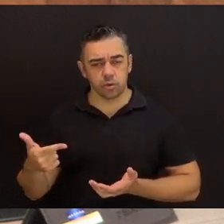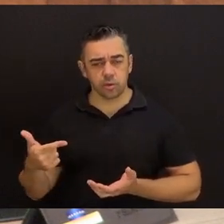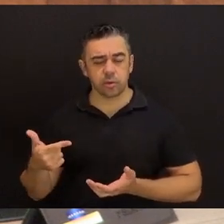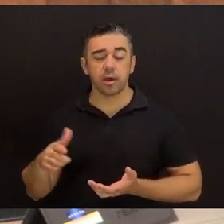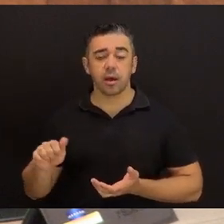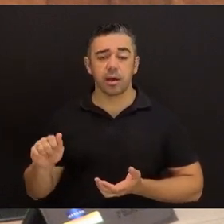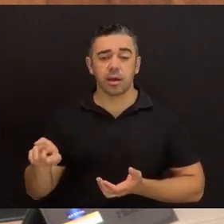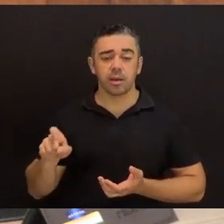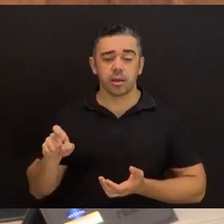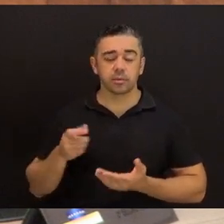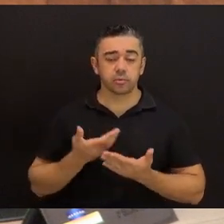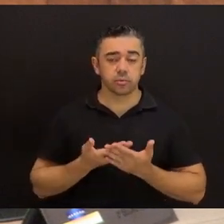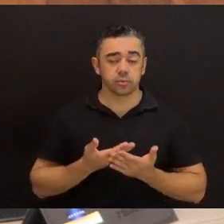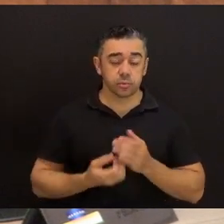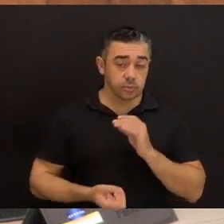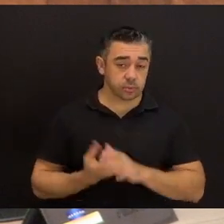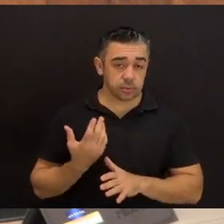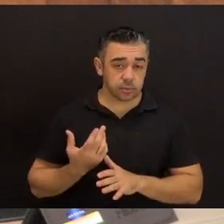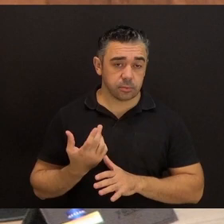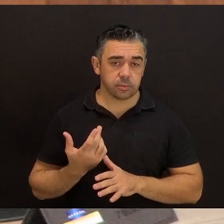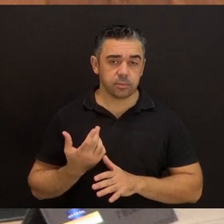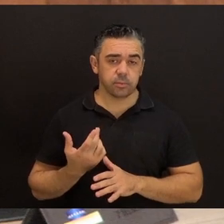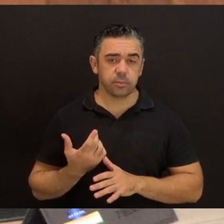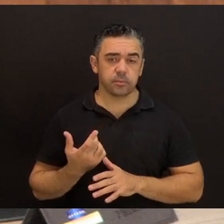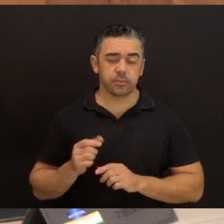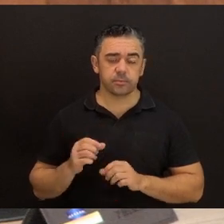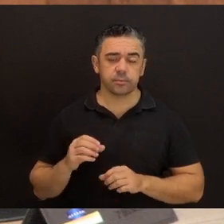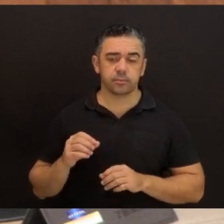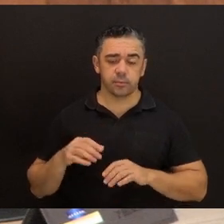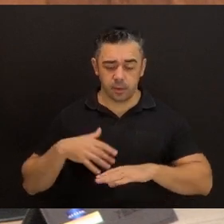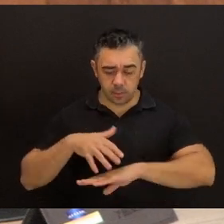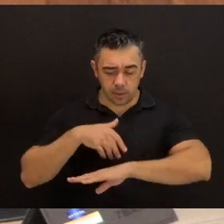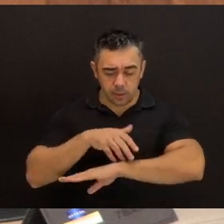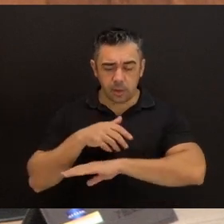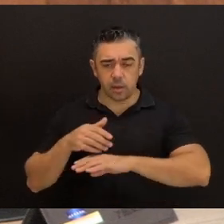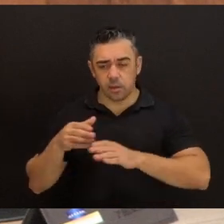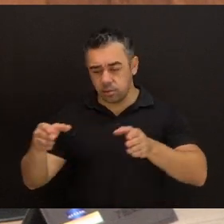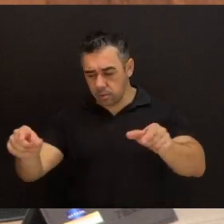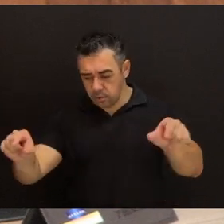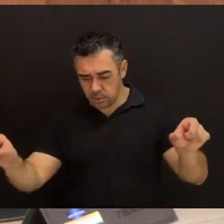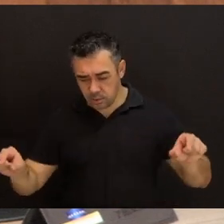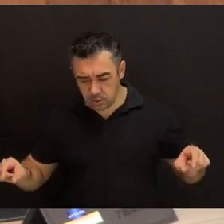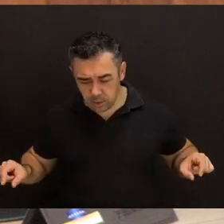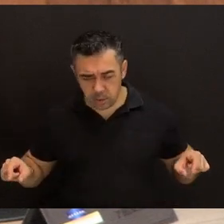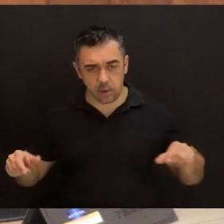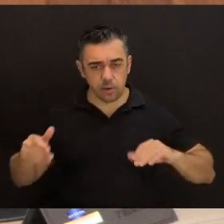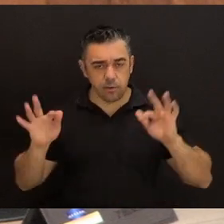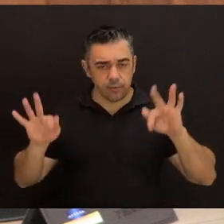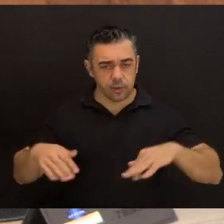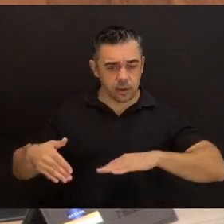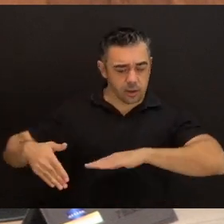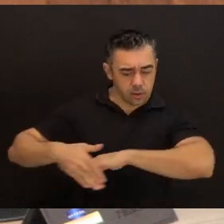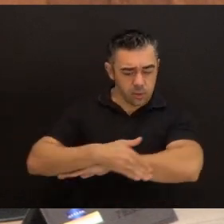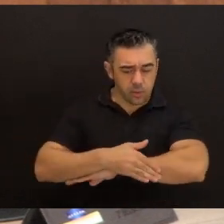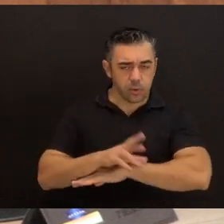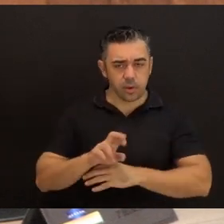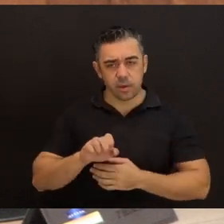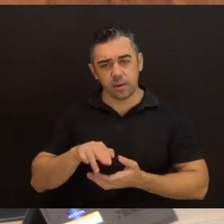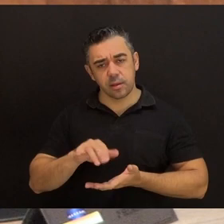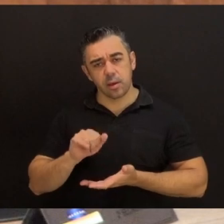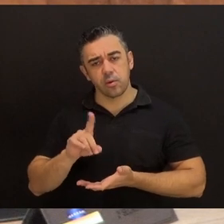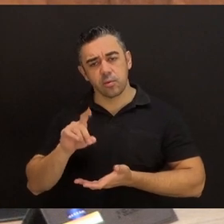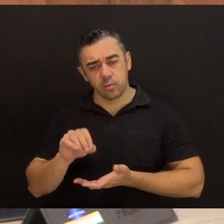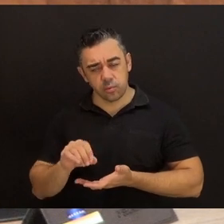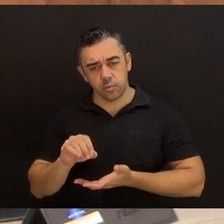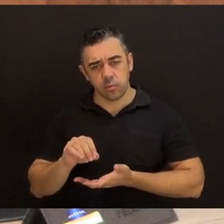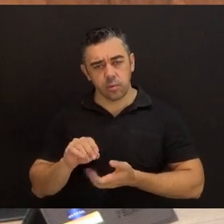que realiza estudo para implantação de sinalização de guard rail no final da Rua Reinaldo Baldan